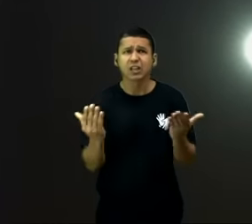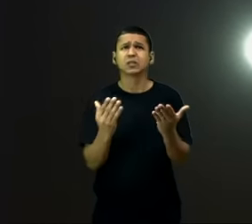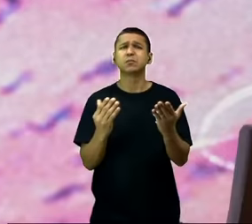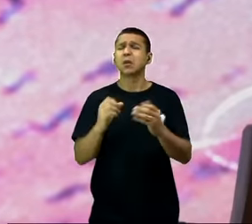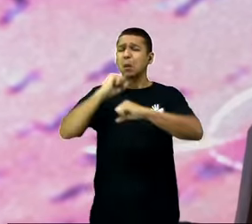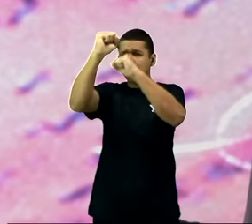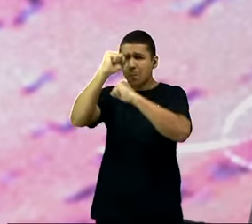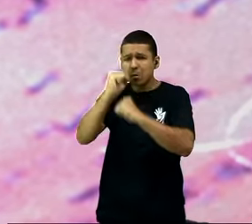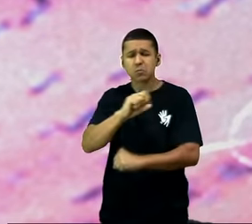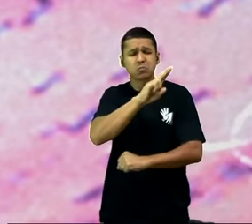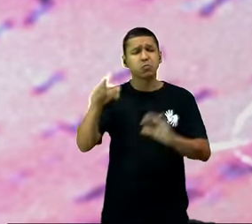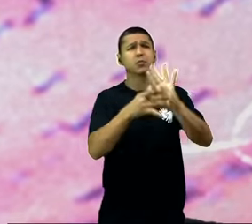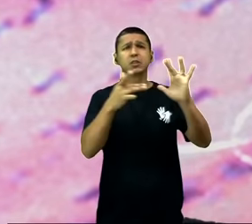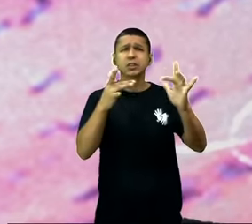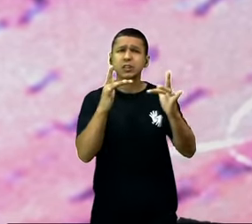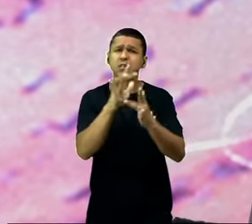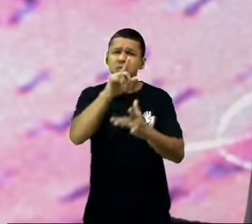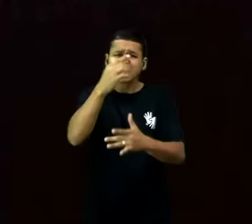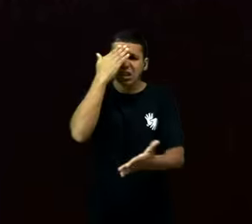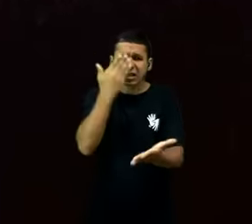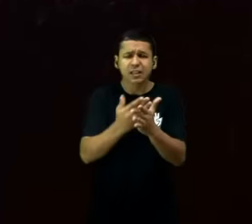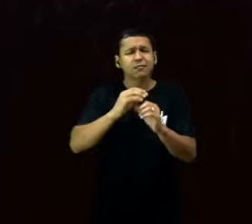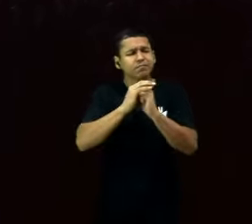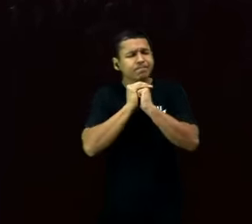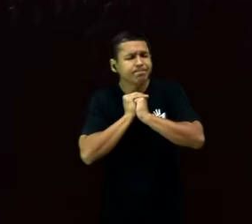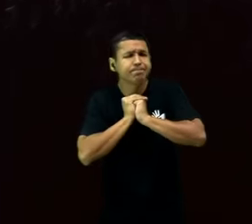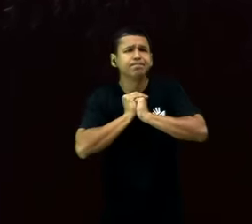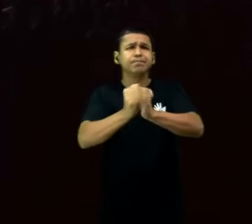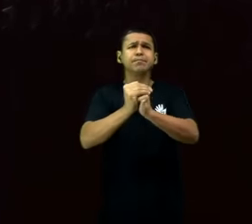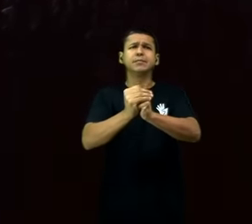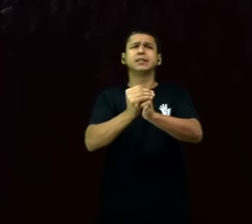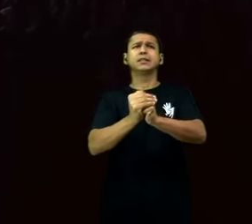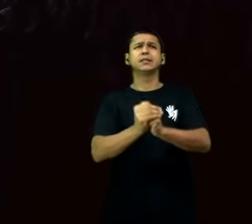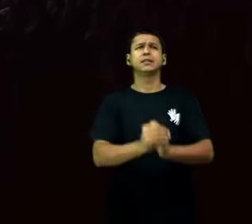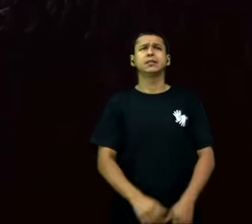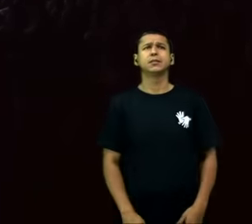pelo poder do nome de Jesus. Quem crê, diga amém.